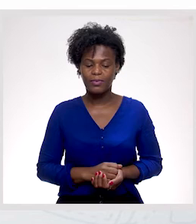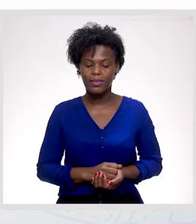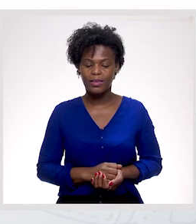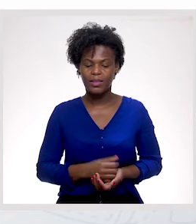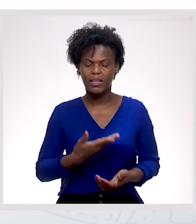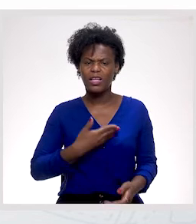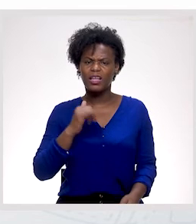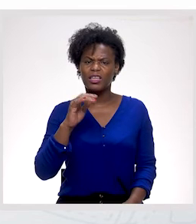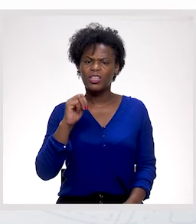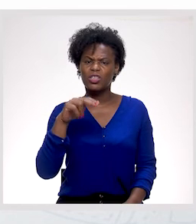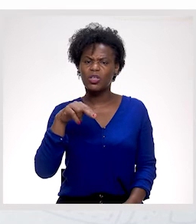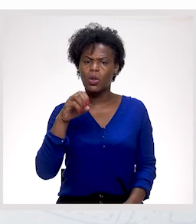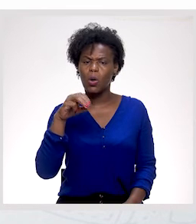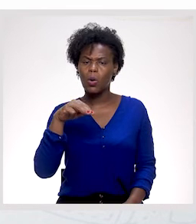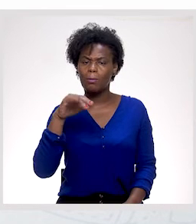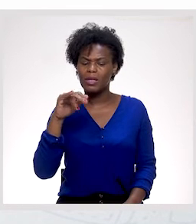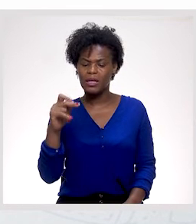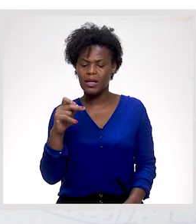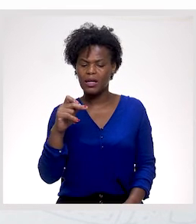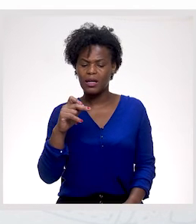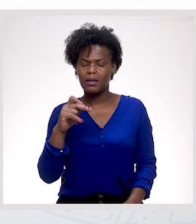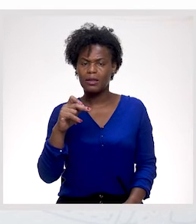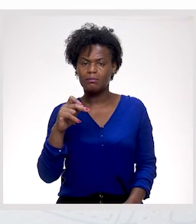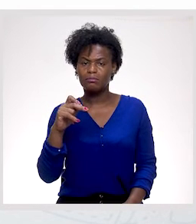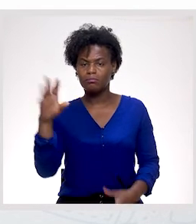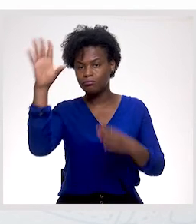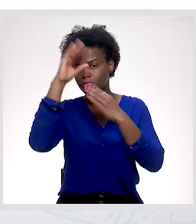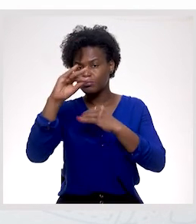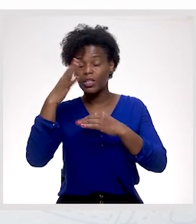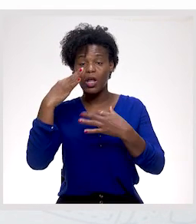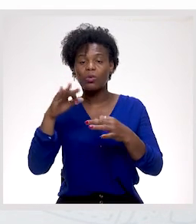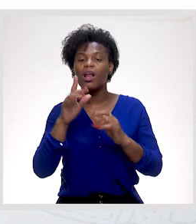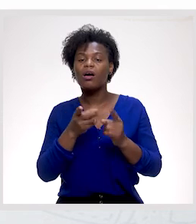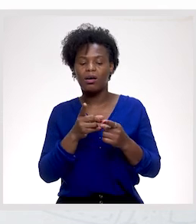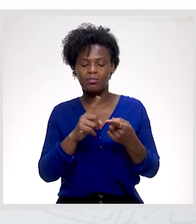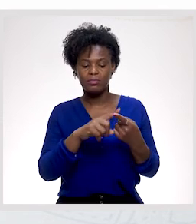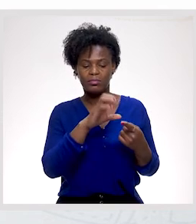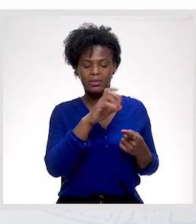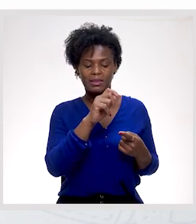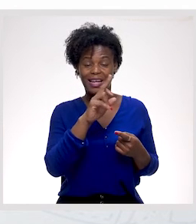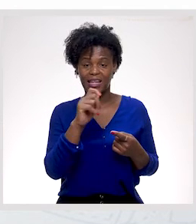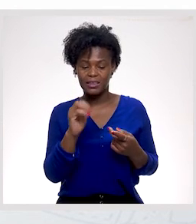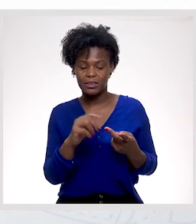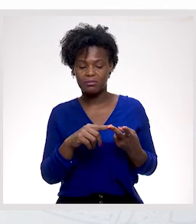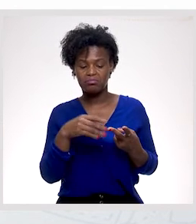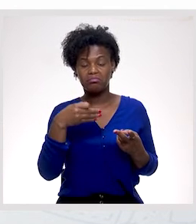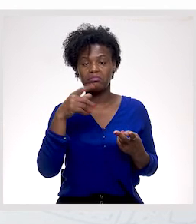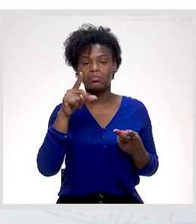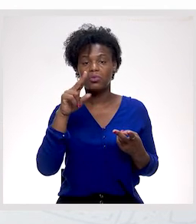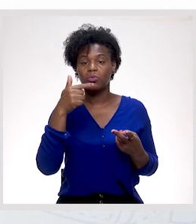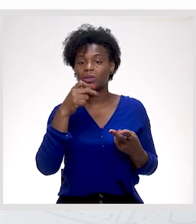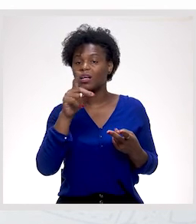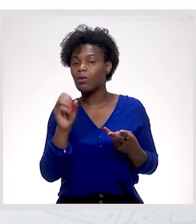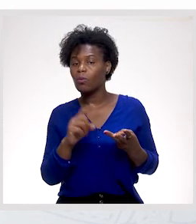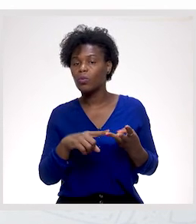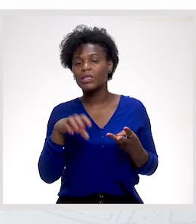Desnomia é um satélite natural de A, a linha A, Ceres, a linha B, Plutão, a